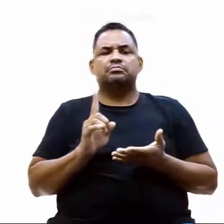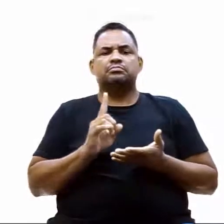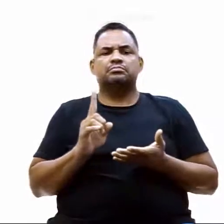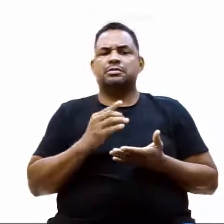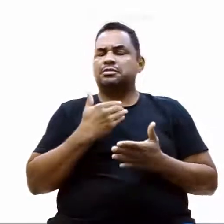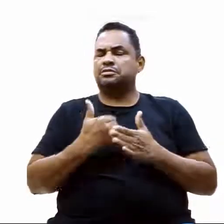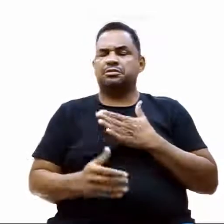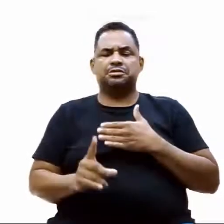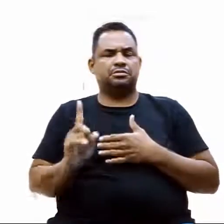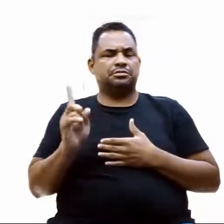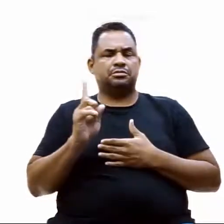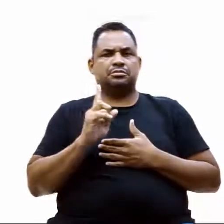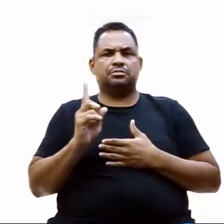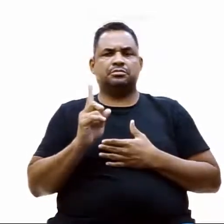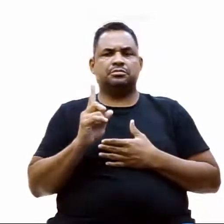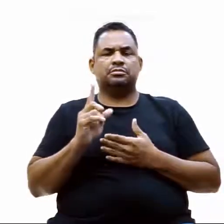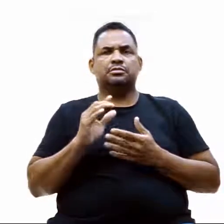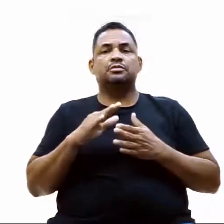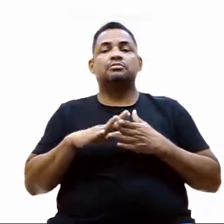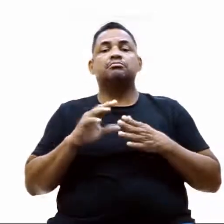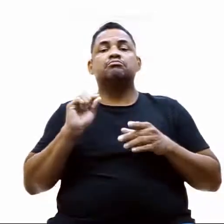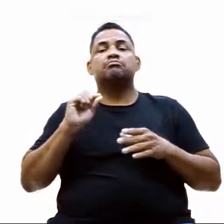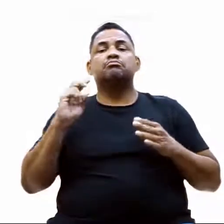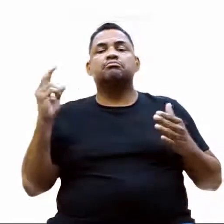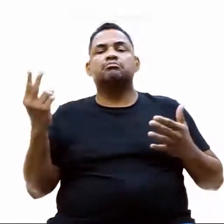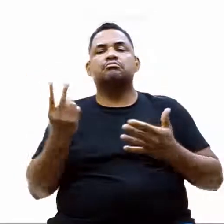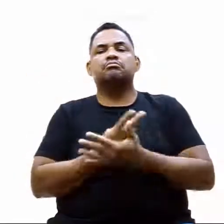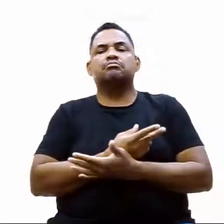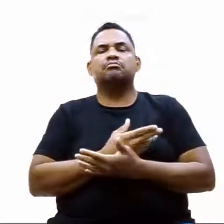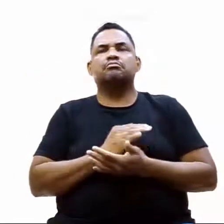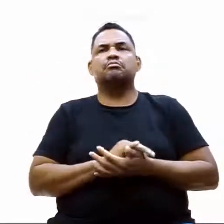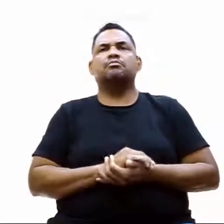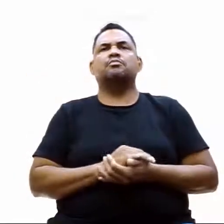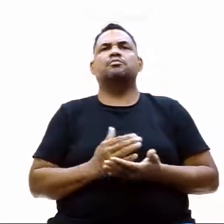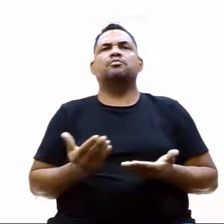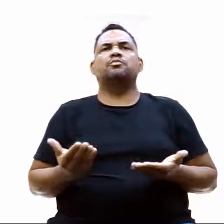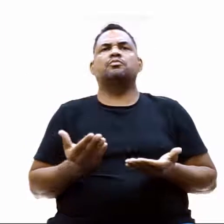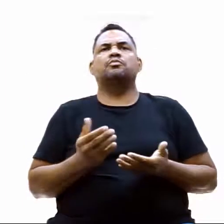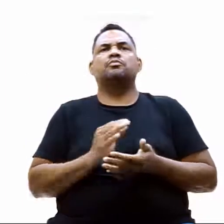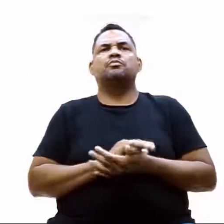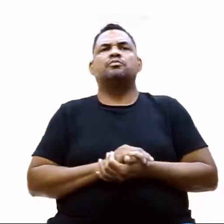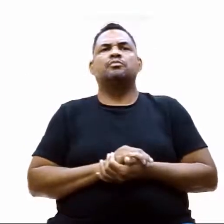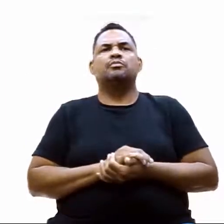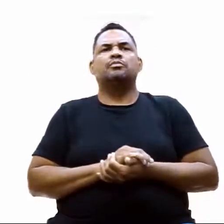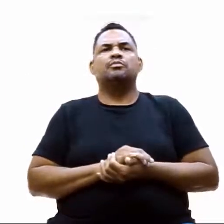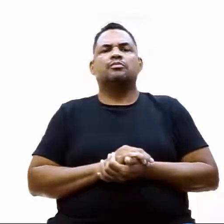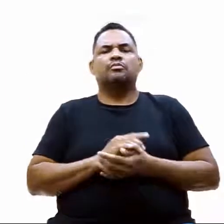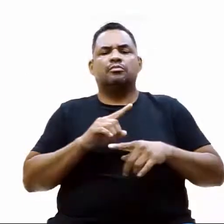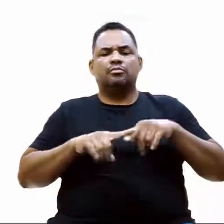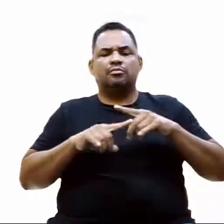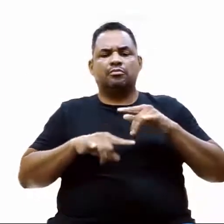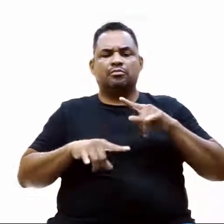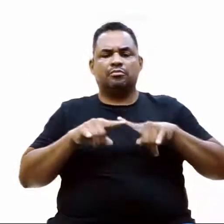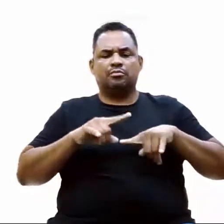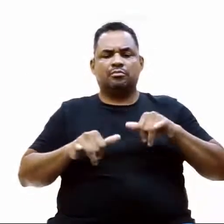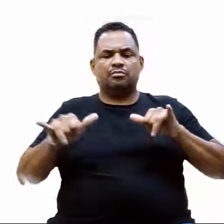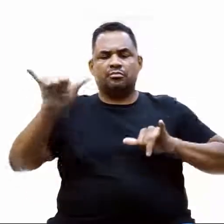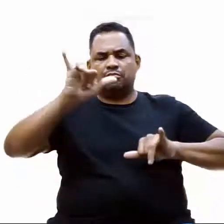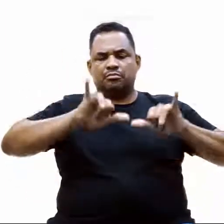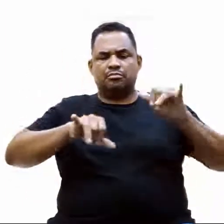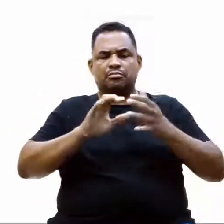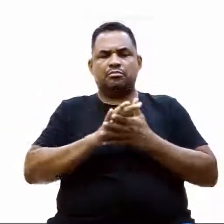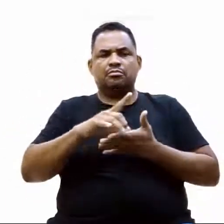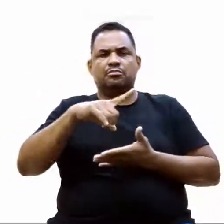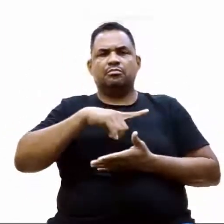perdidas. O que acontece? É que os elementos químicos que constituem as moléculas